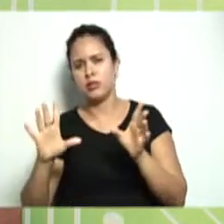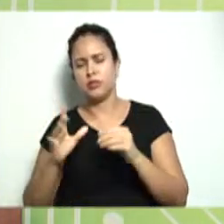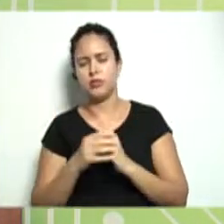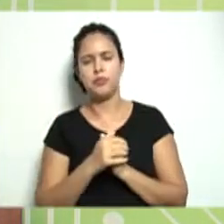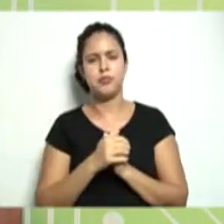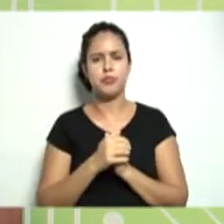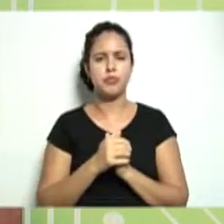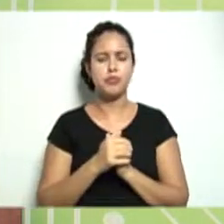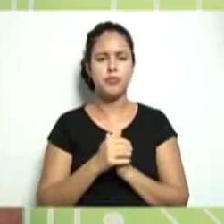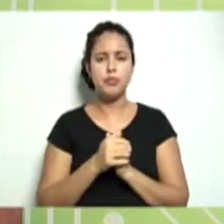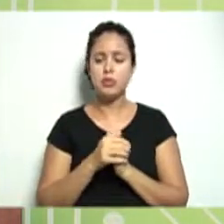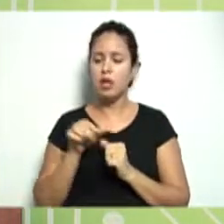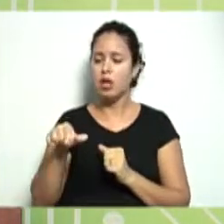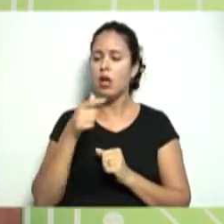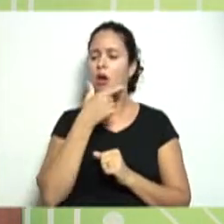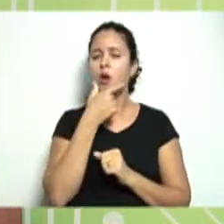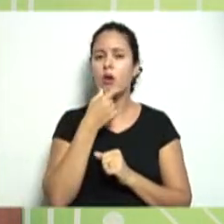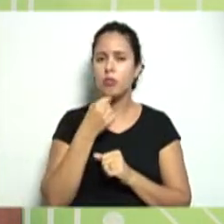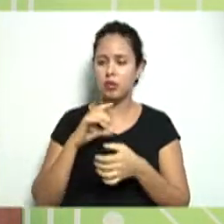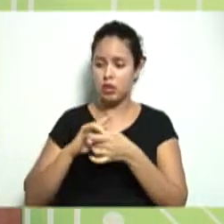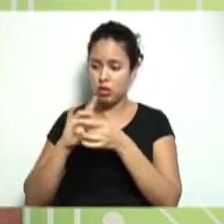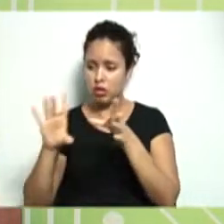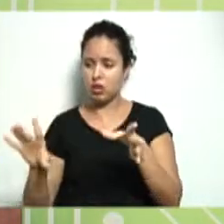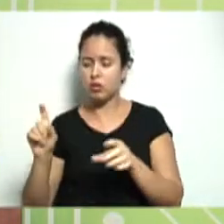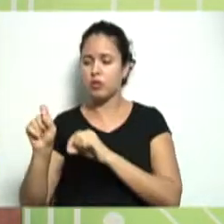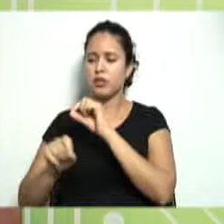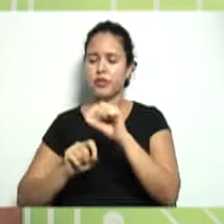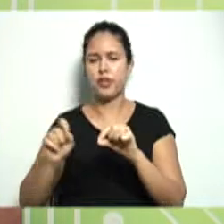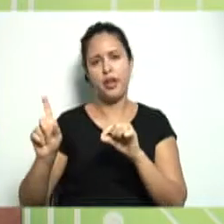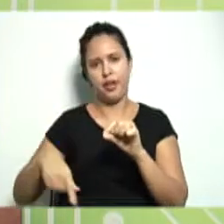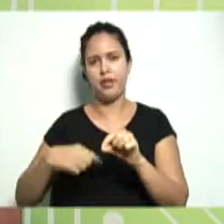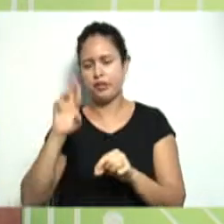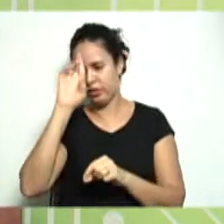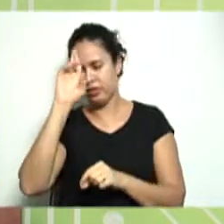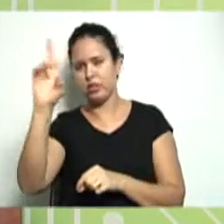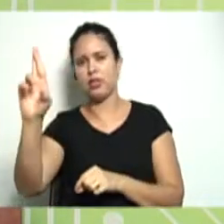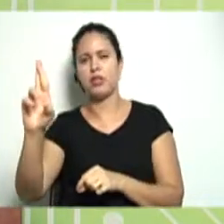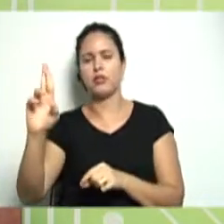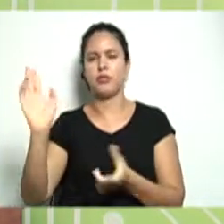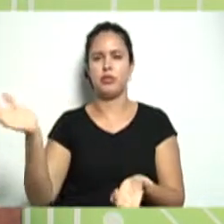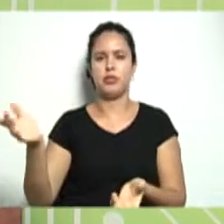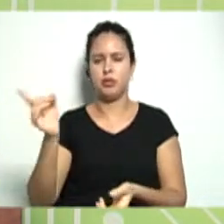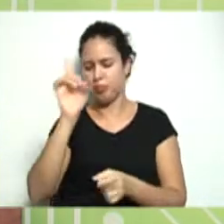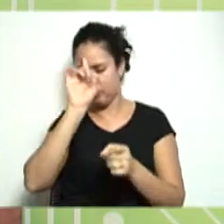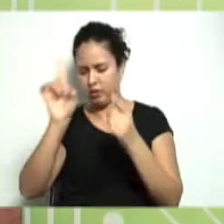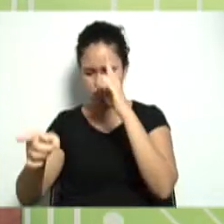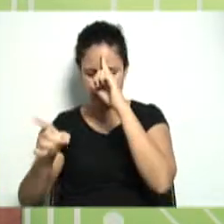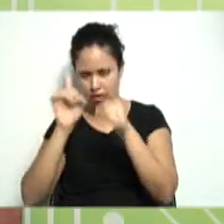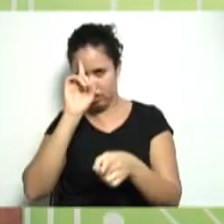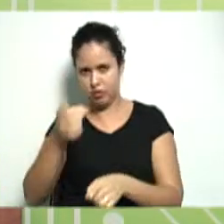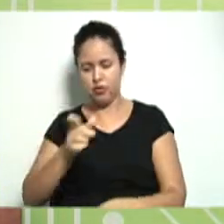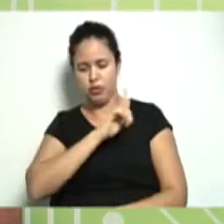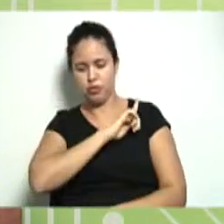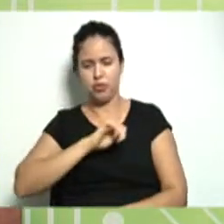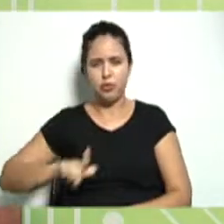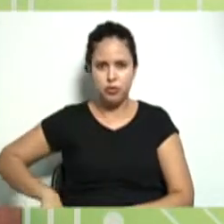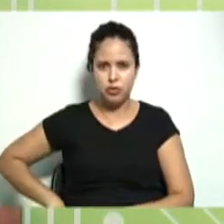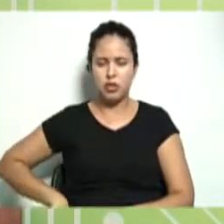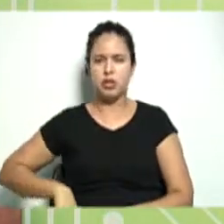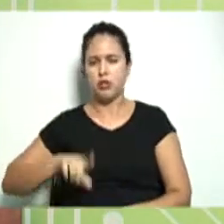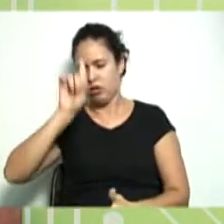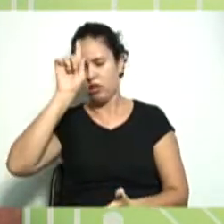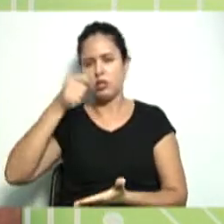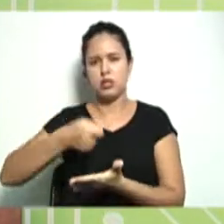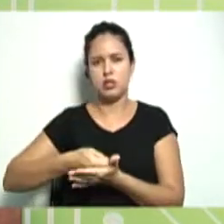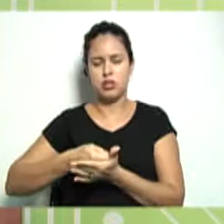Eles cuidavam dos assuntos da polis, eles governavam, né, eles tomavam as decisões públicas,